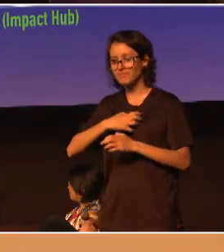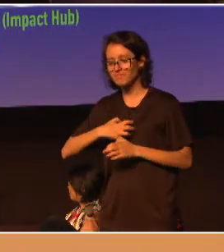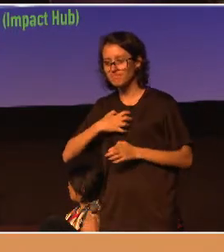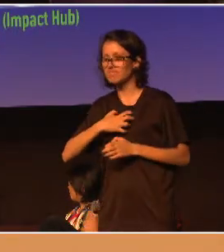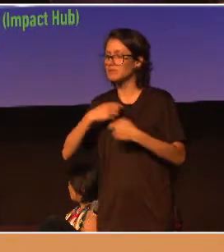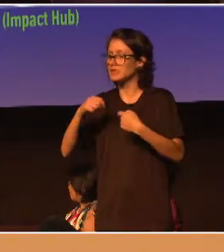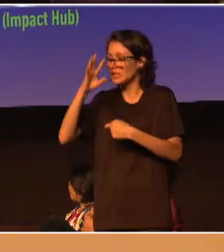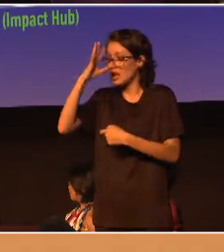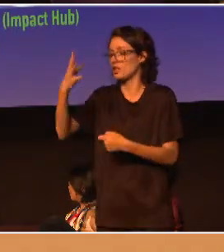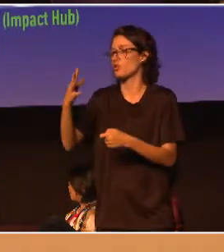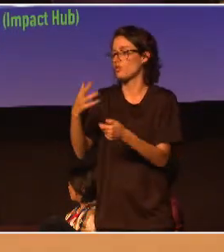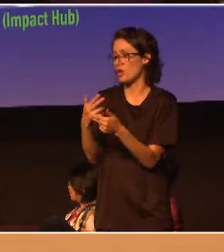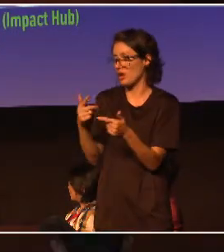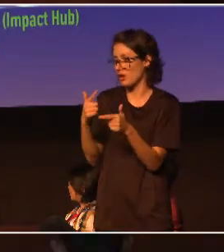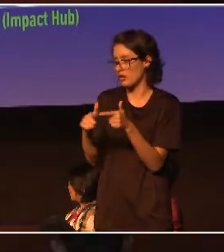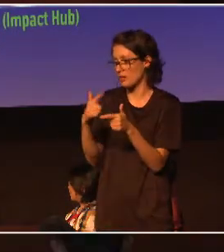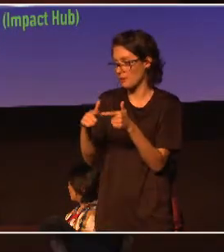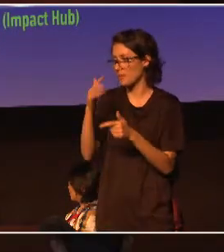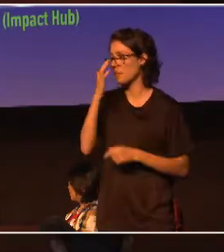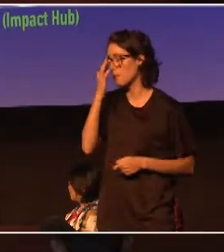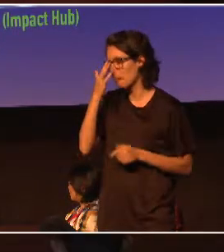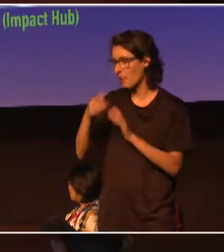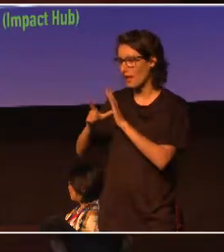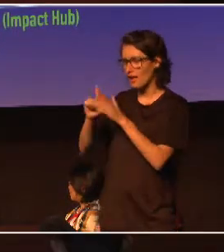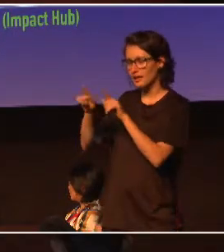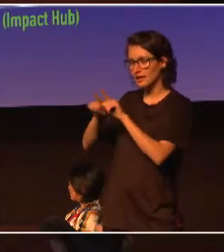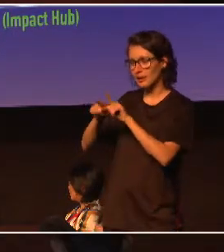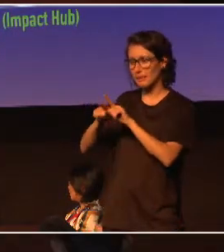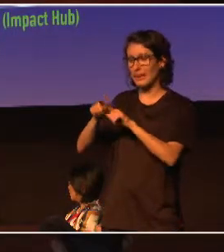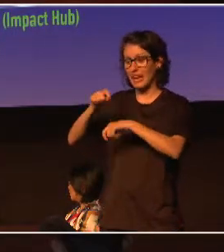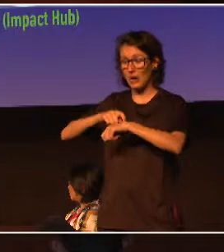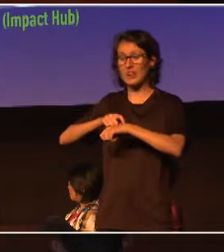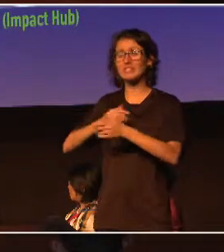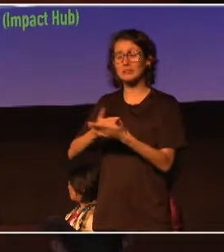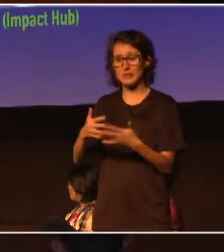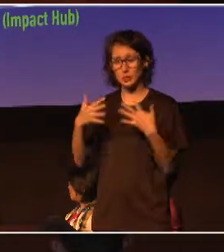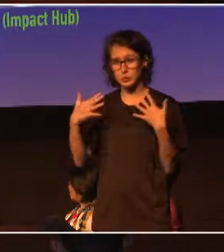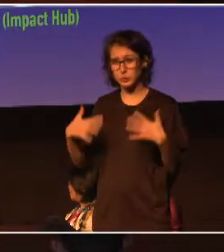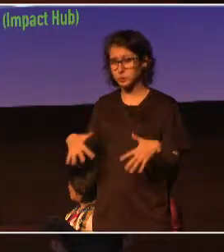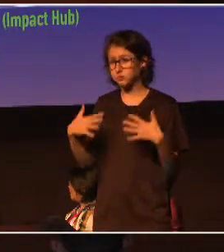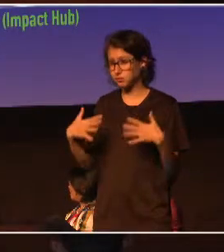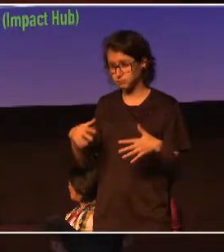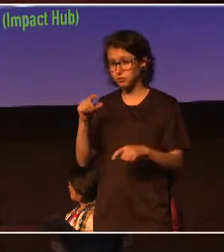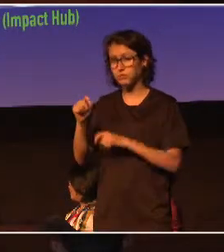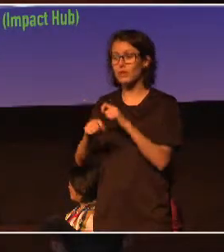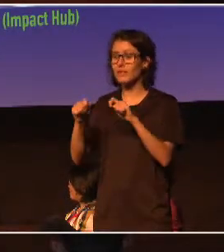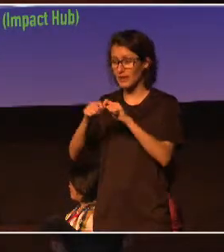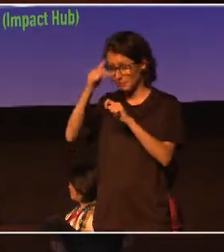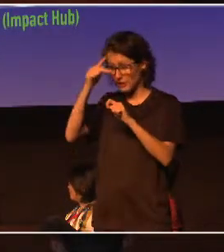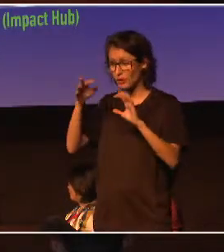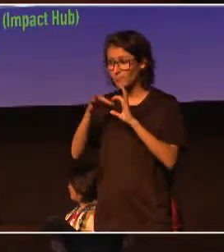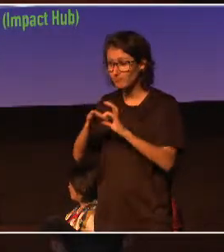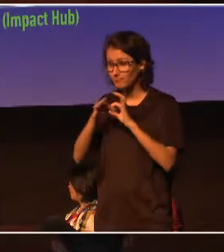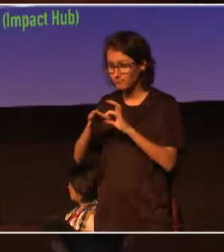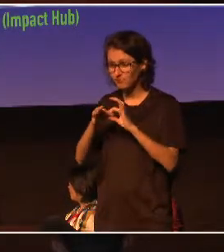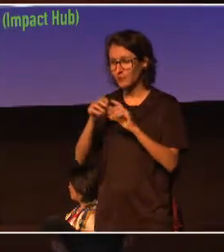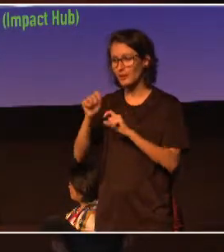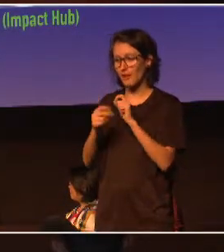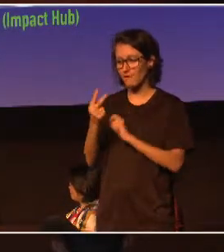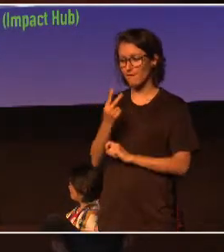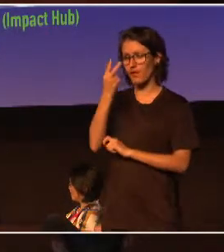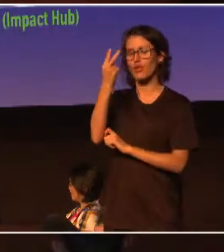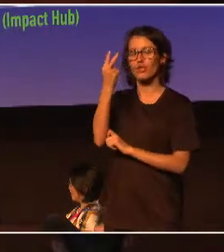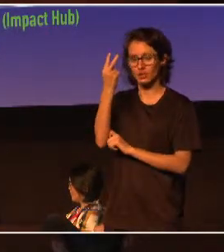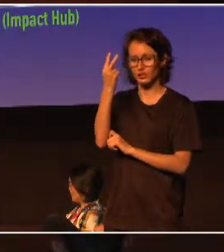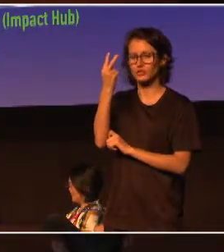né? E é o que o Henrique falou mais cedo, nesse negócio, que quando a coisa ferra mesmo, o que mantém a galera junto são os valores, que